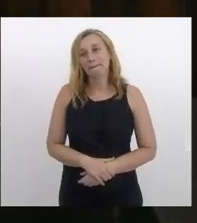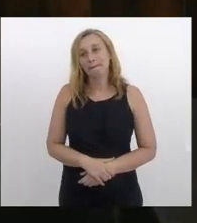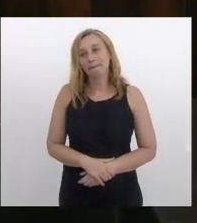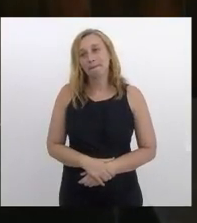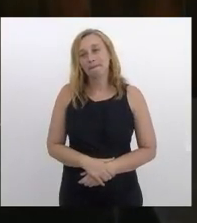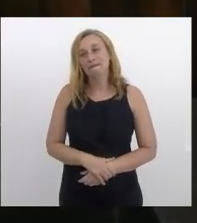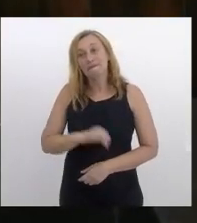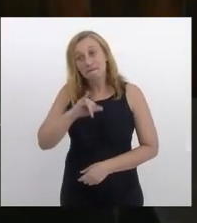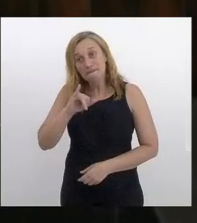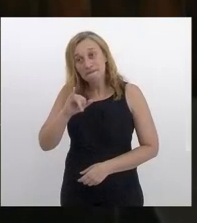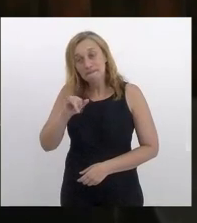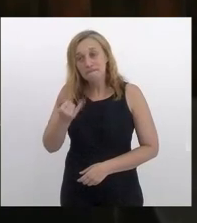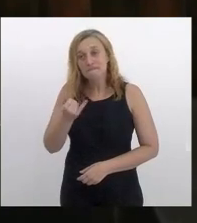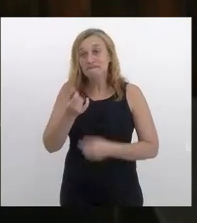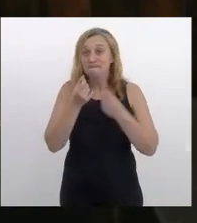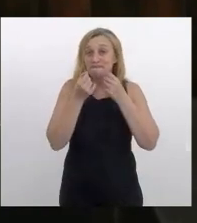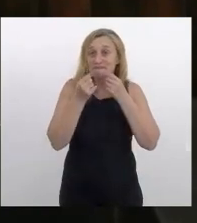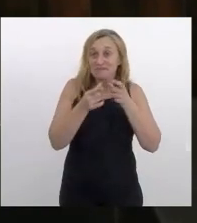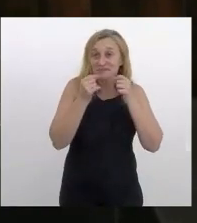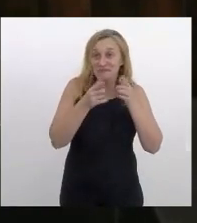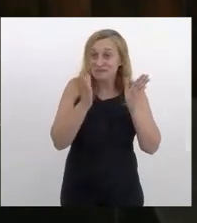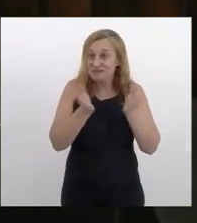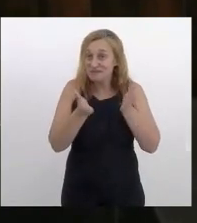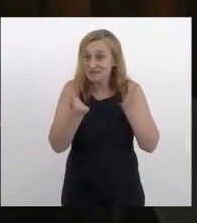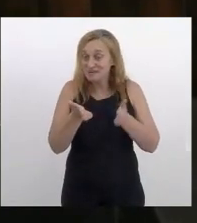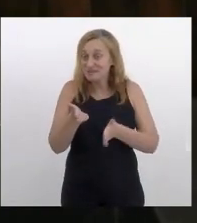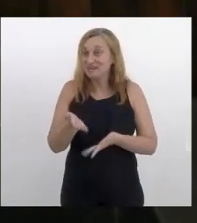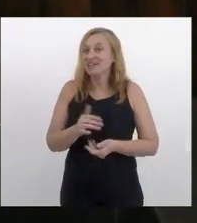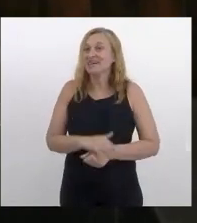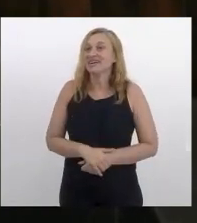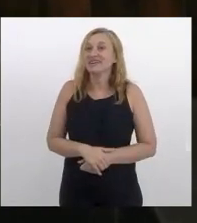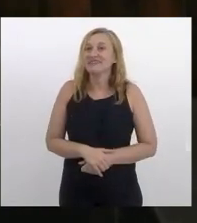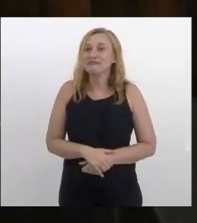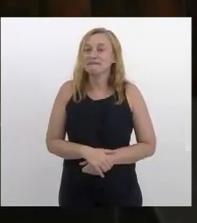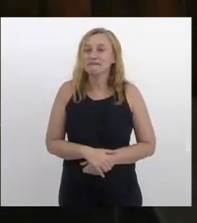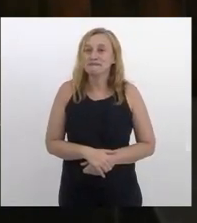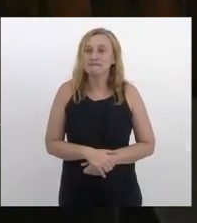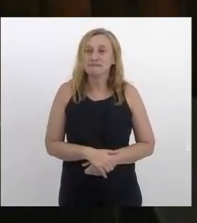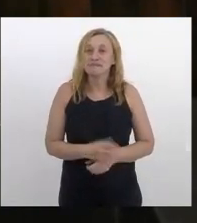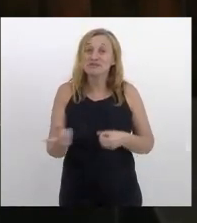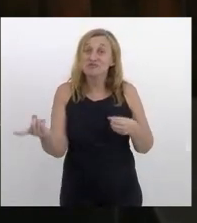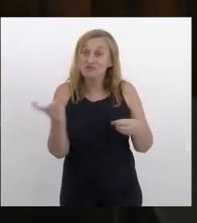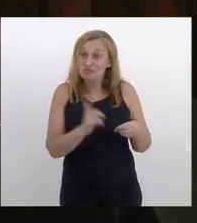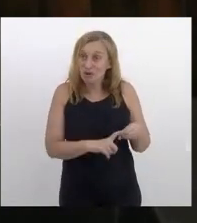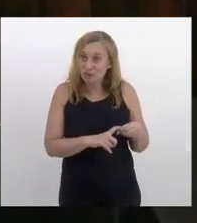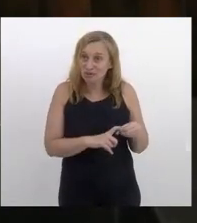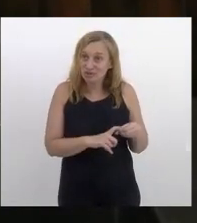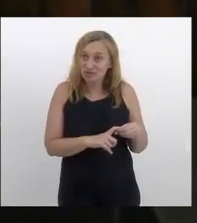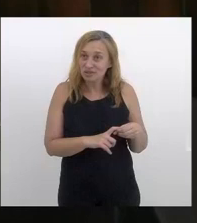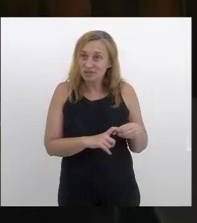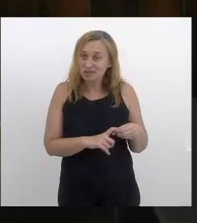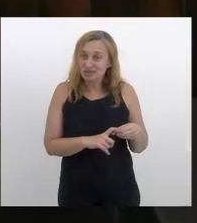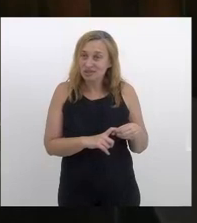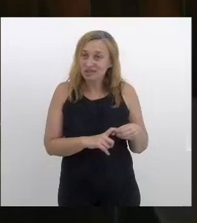Vou aproveitar para fazer uma reclamação. Por favor, volte